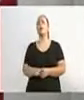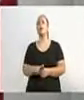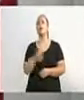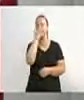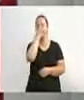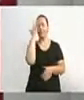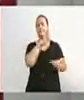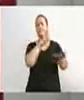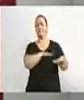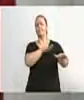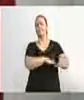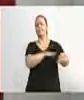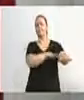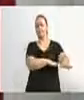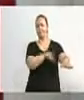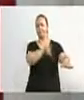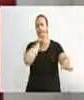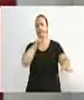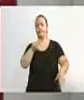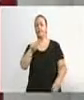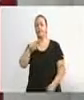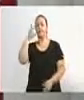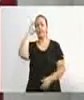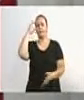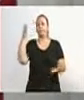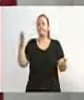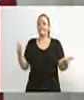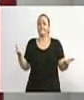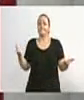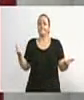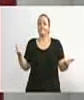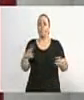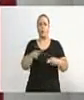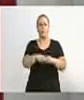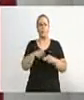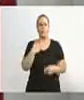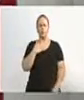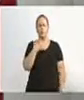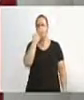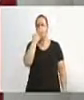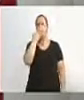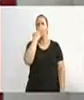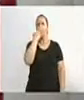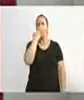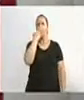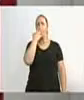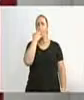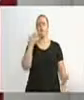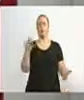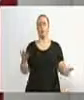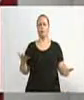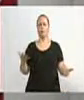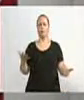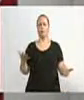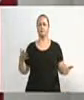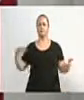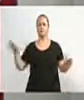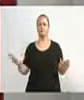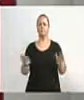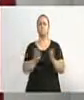vereador, assim que eu fico impressionado, vereador Adriano, já lhe cedo uma parte, é que aí eu chego aqui e